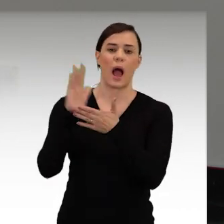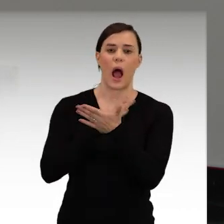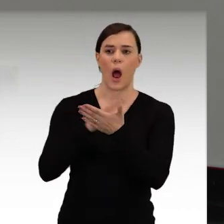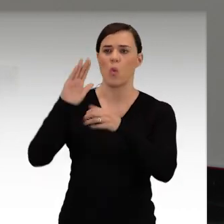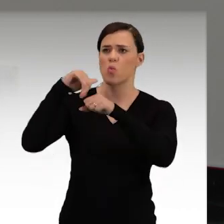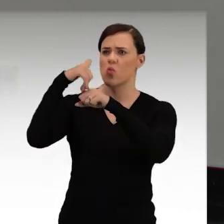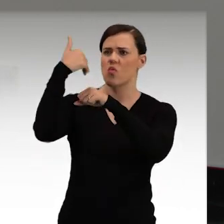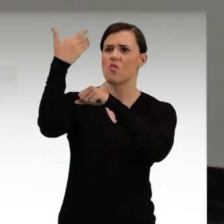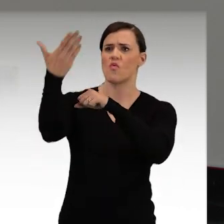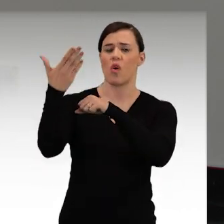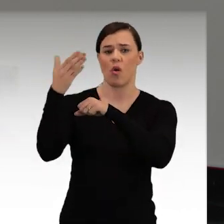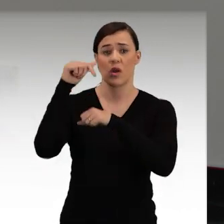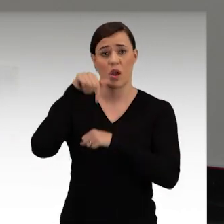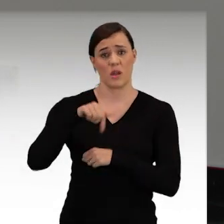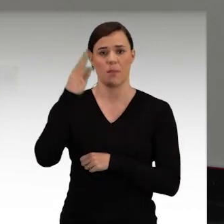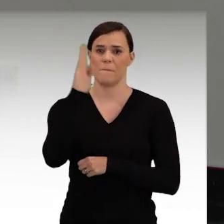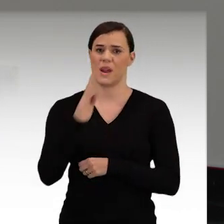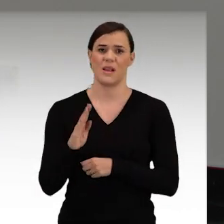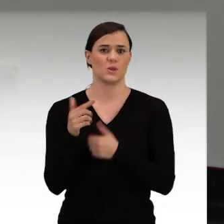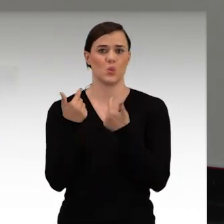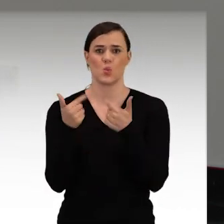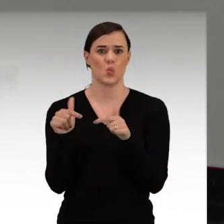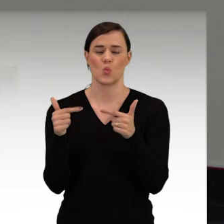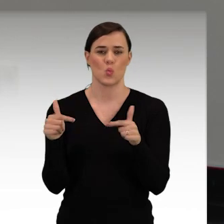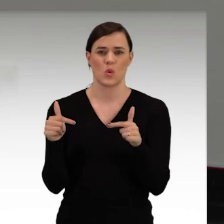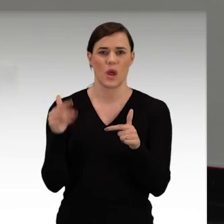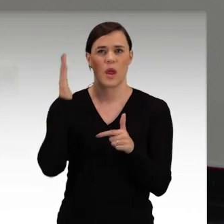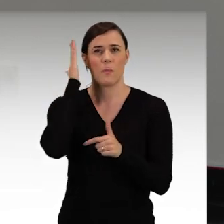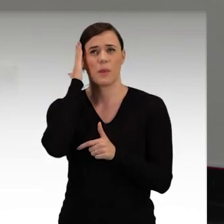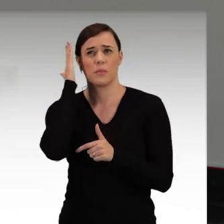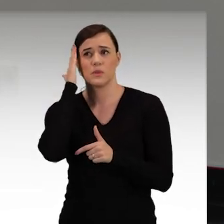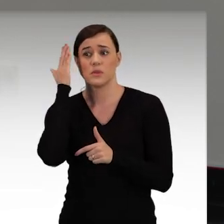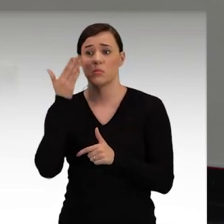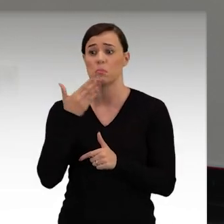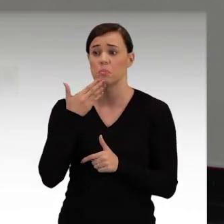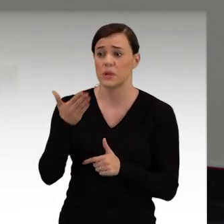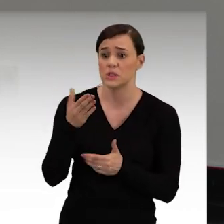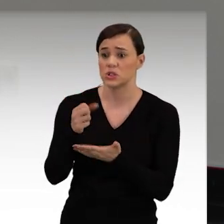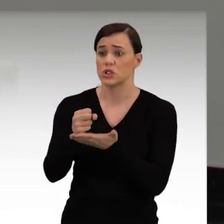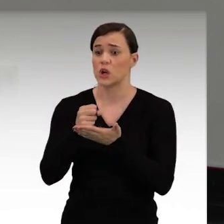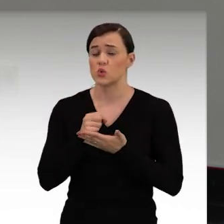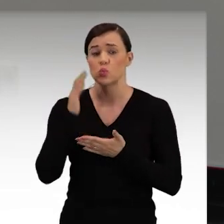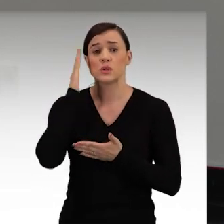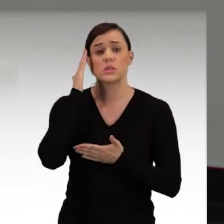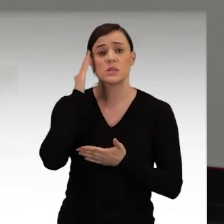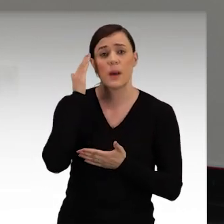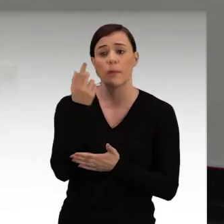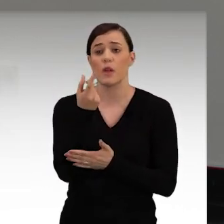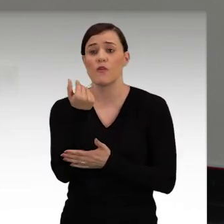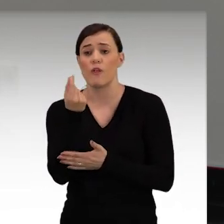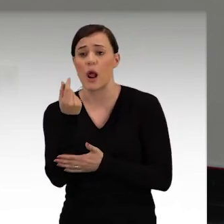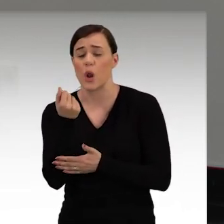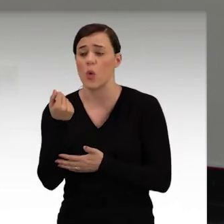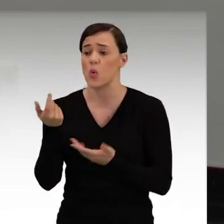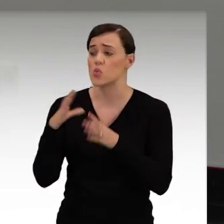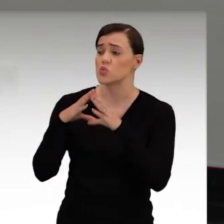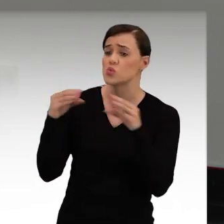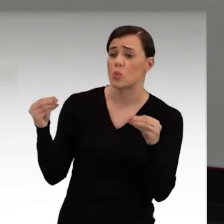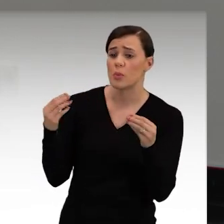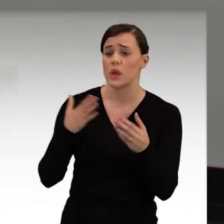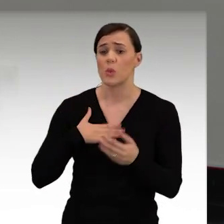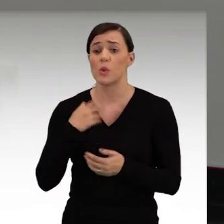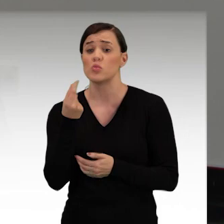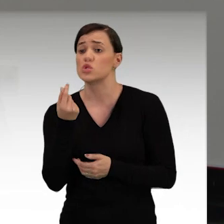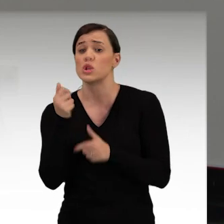não tem um CNPJ no Brasil que o consumidor possa se socorrer, né? De, olha, eu quero saber do meu saldo sumiu, então